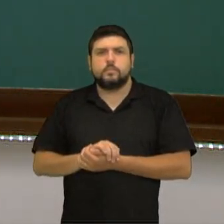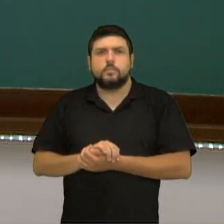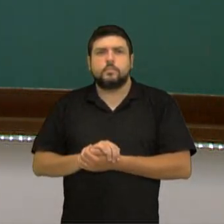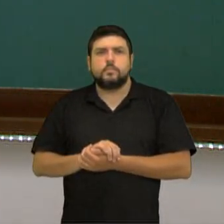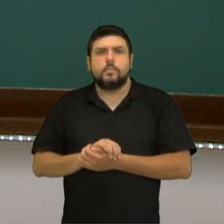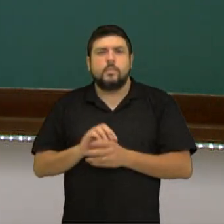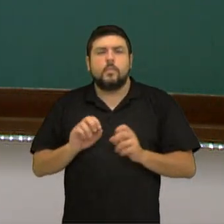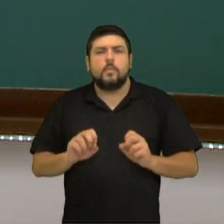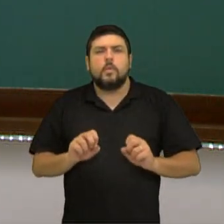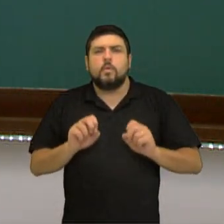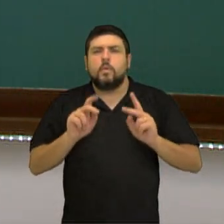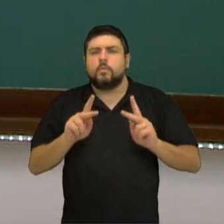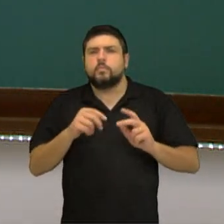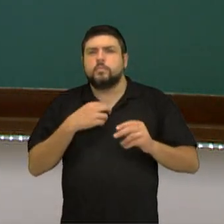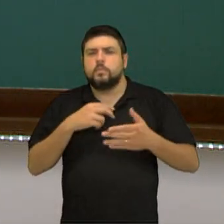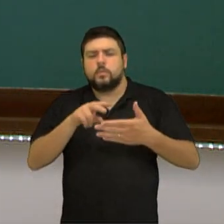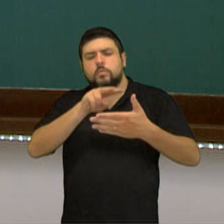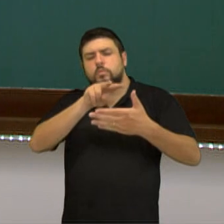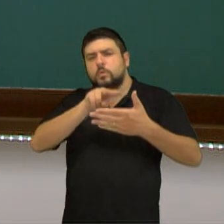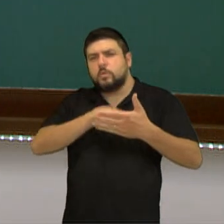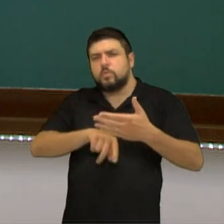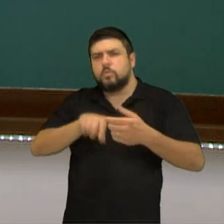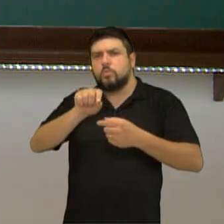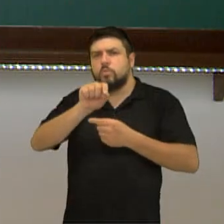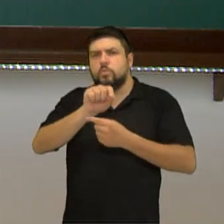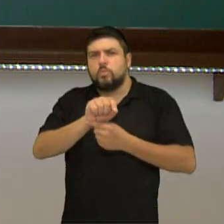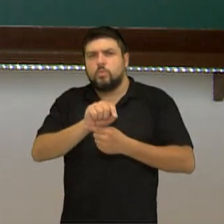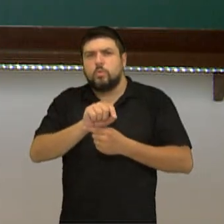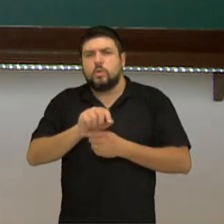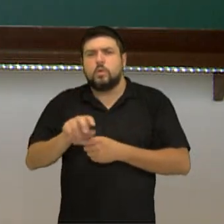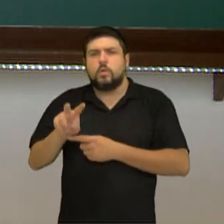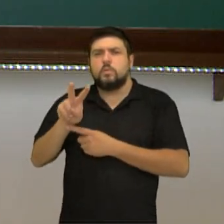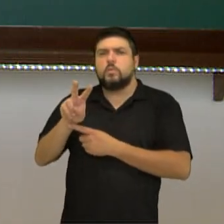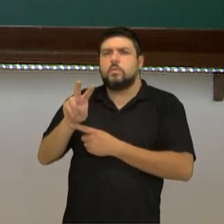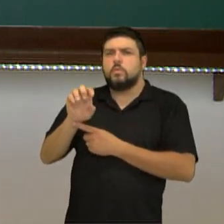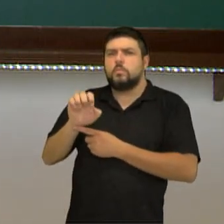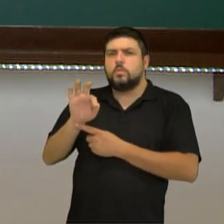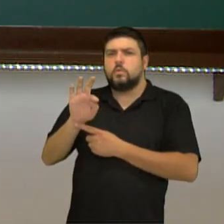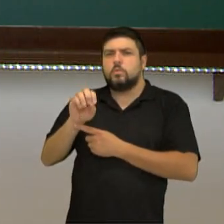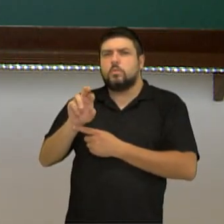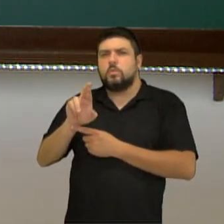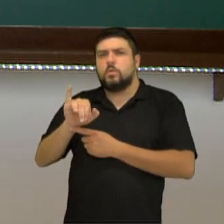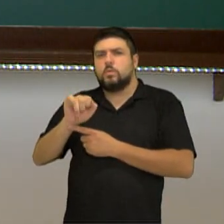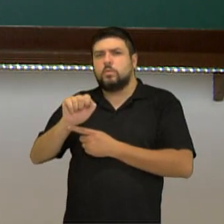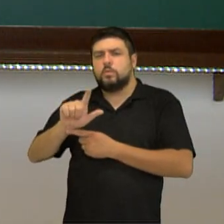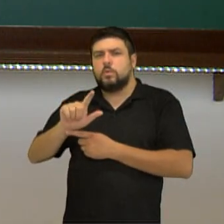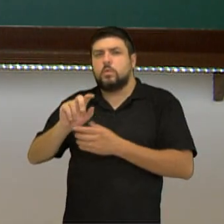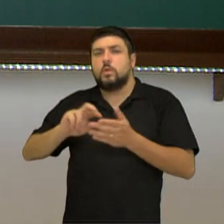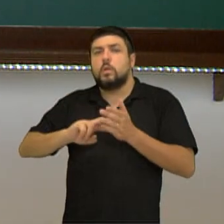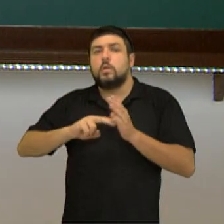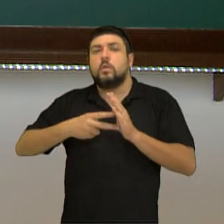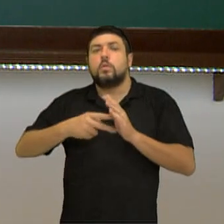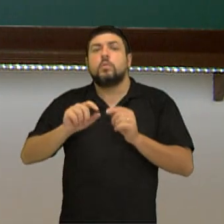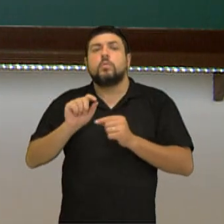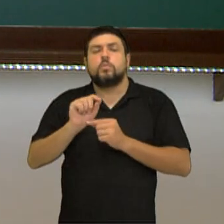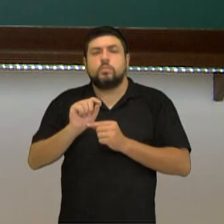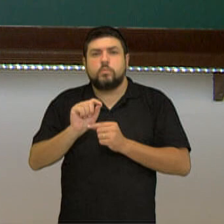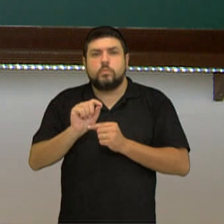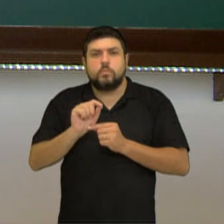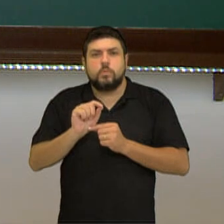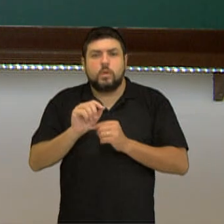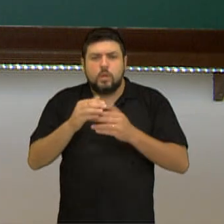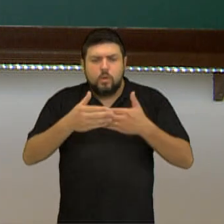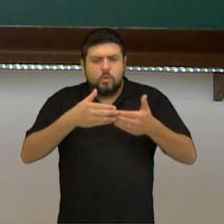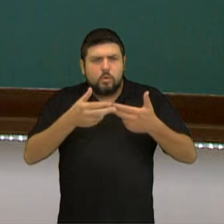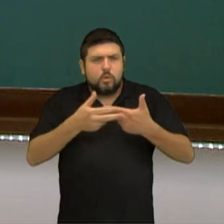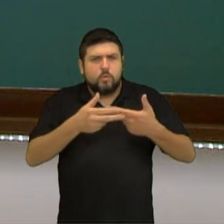falar um pouquinho sobre o que é uma grandeza vetorial. Uma grandeza vetorial, ela representa tudo aquilo que precisa